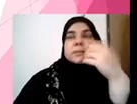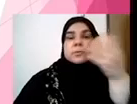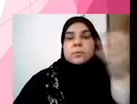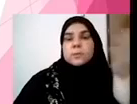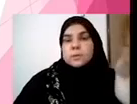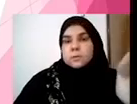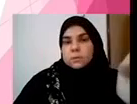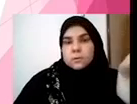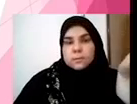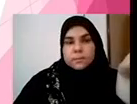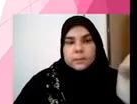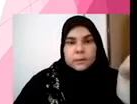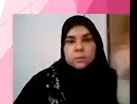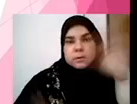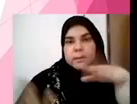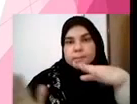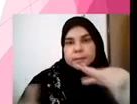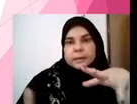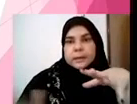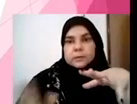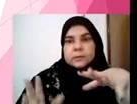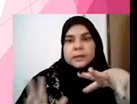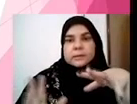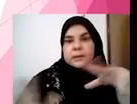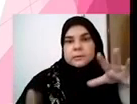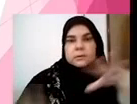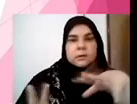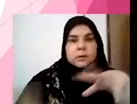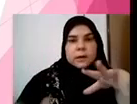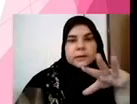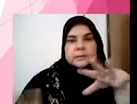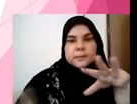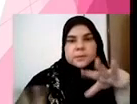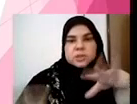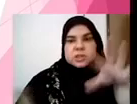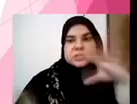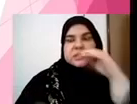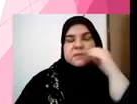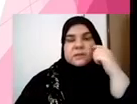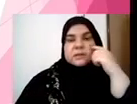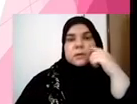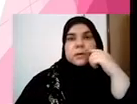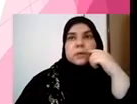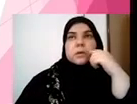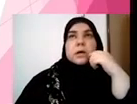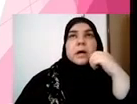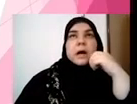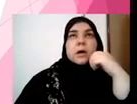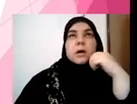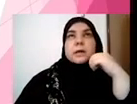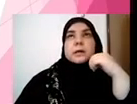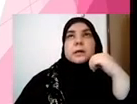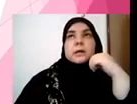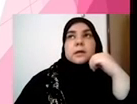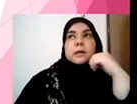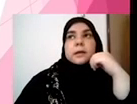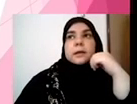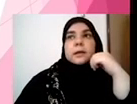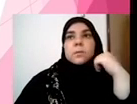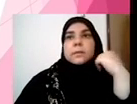Por exemplo, o número 1000 é pequeno, né? Aí dá pra gente escrever tranquilo.